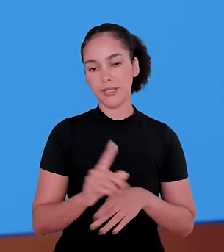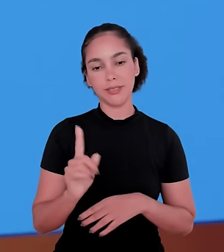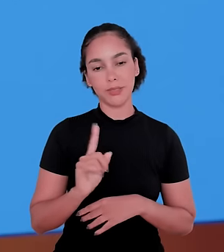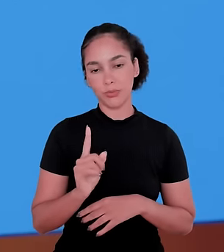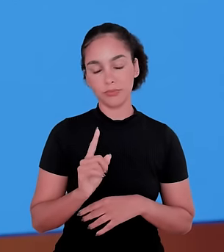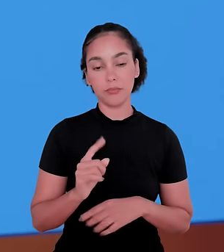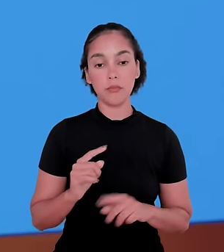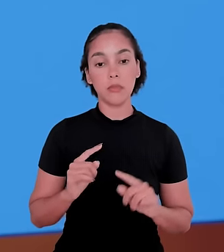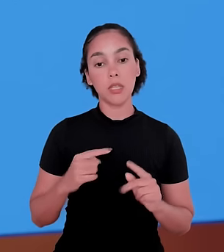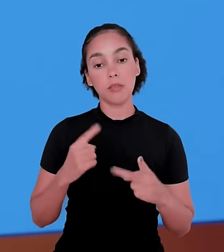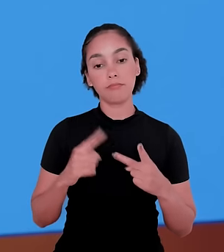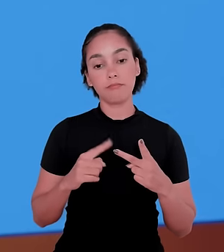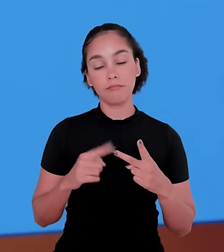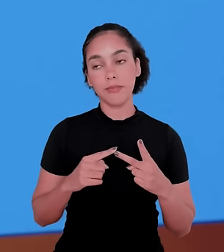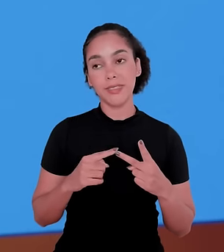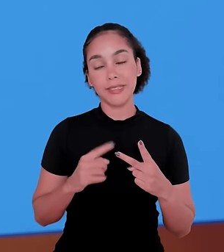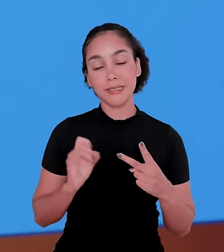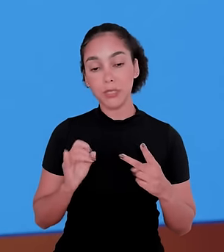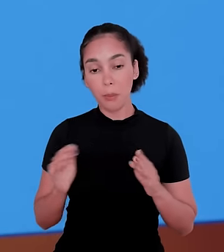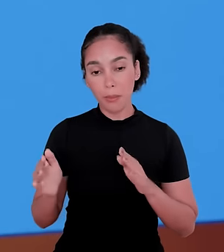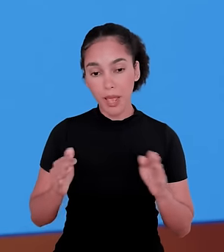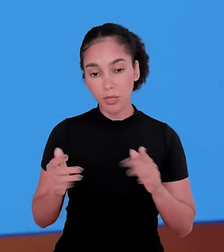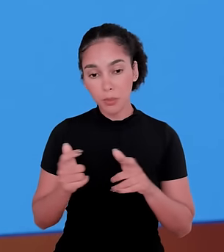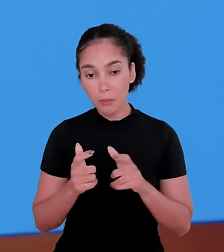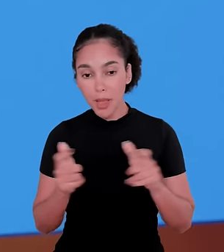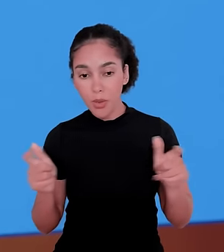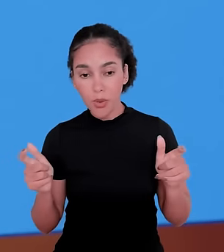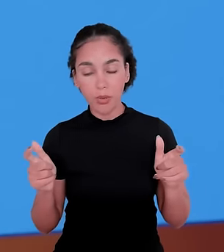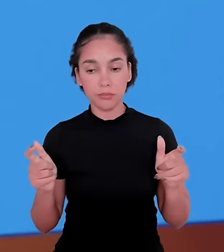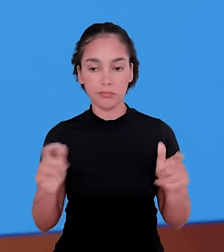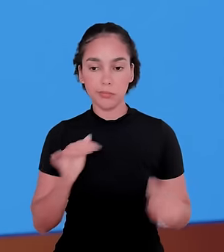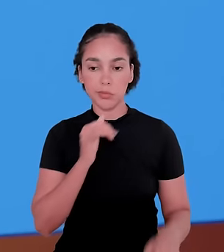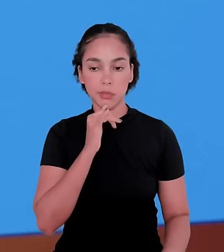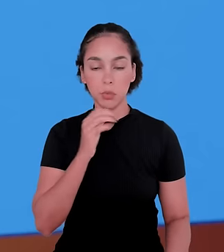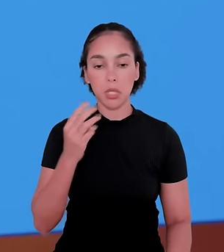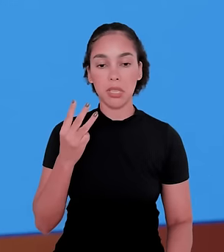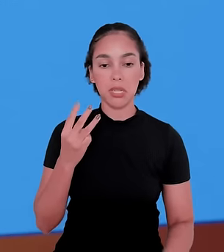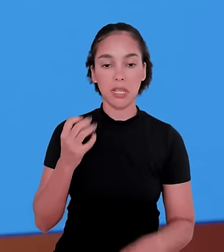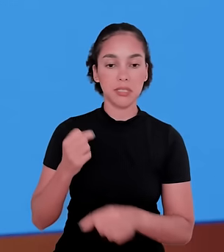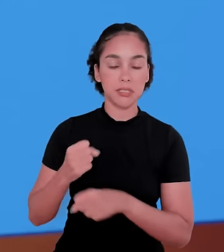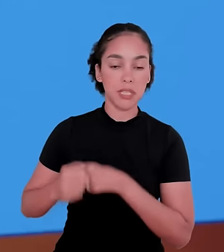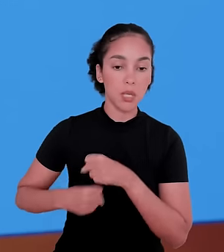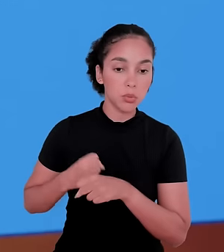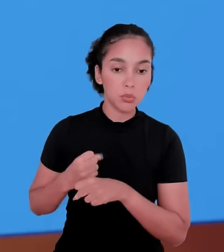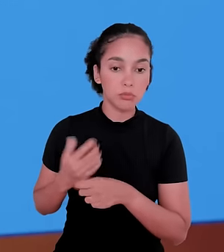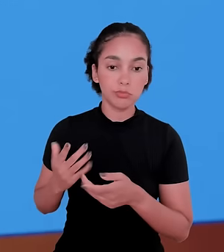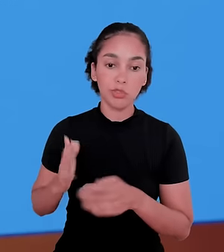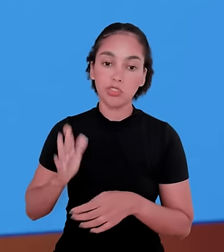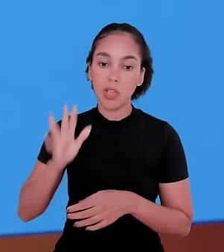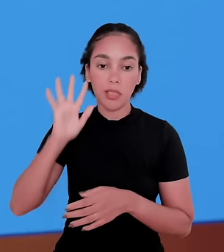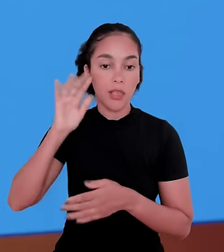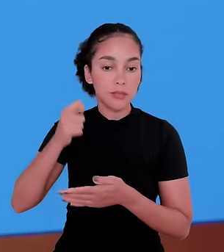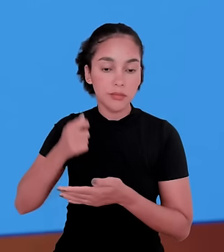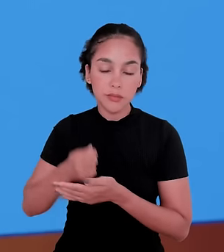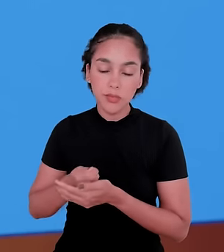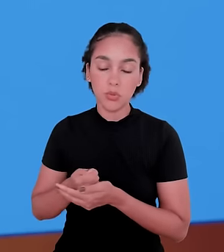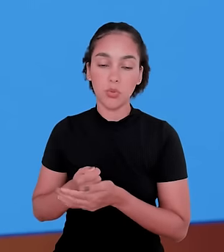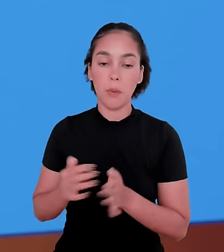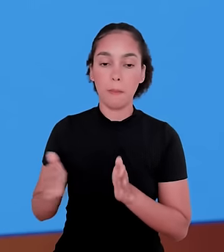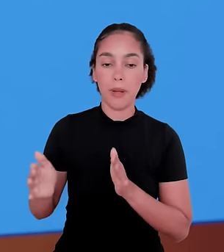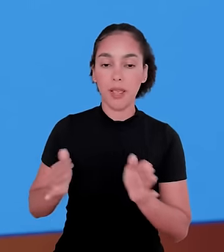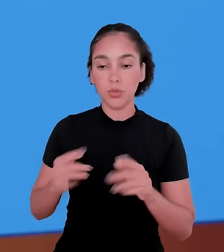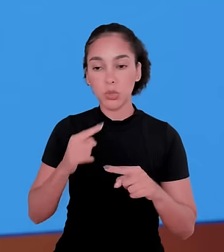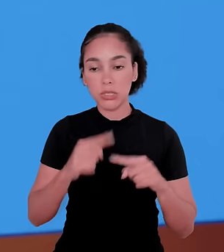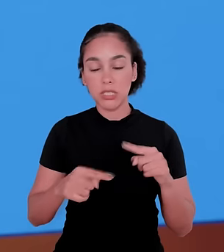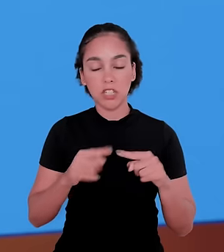segundo é que se o prazo já fosse maior não fosse de um ano fosse de 3 anos por exemplo que aí ela já teria sido decidida o prazo de nulidade já